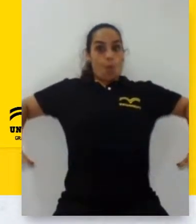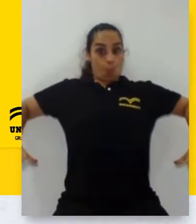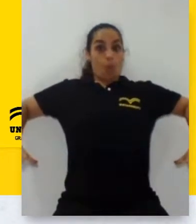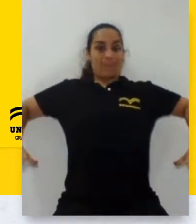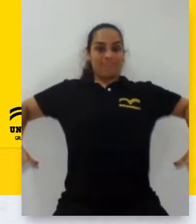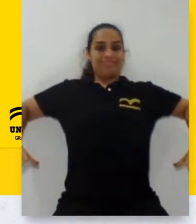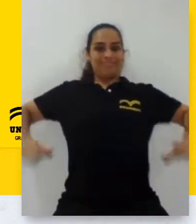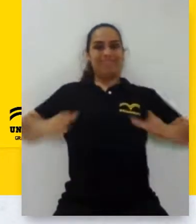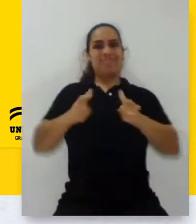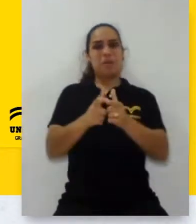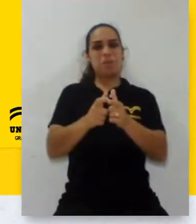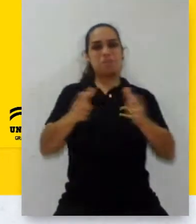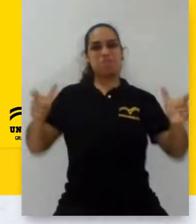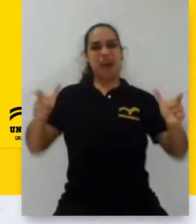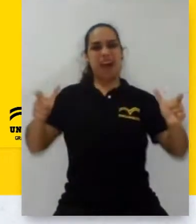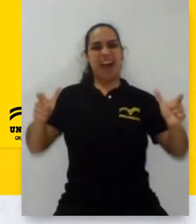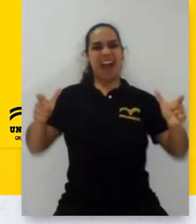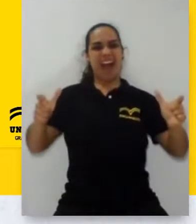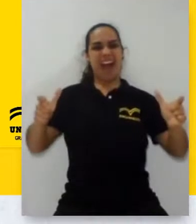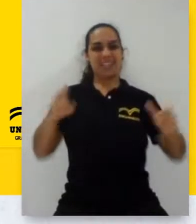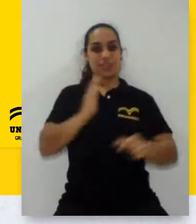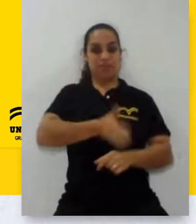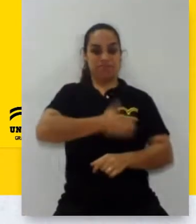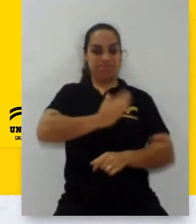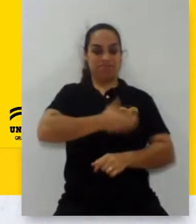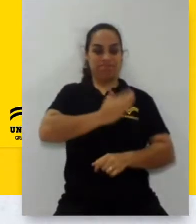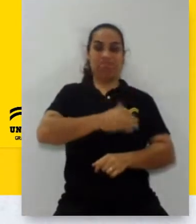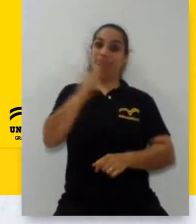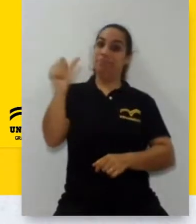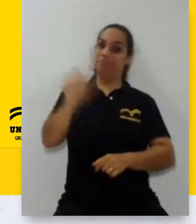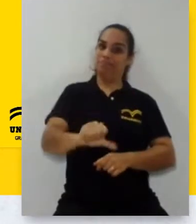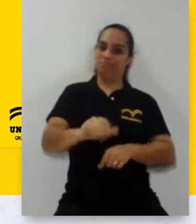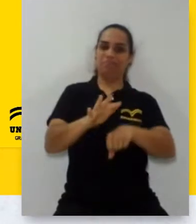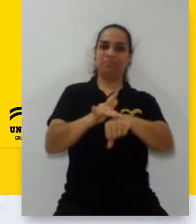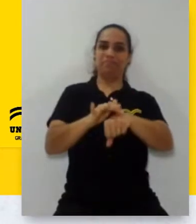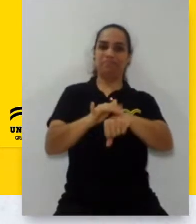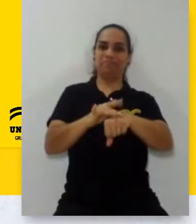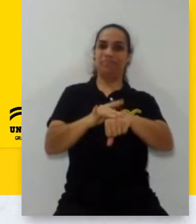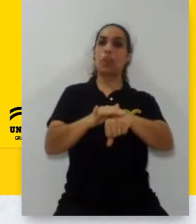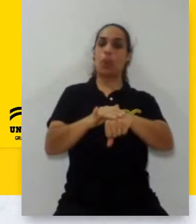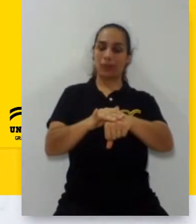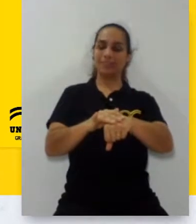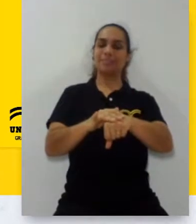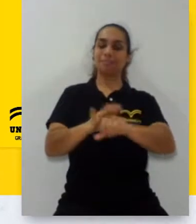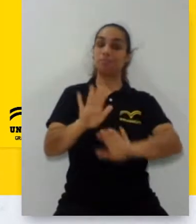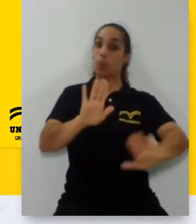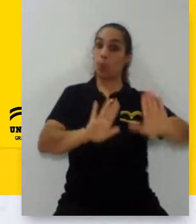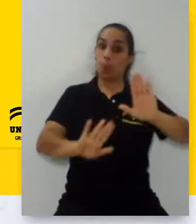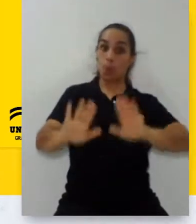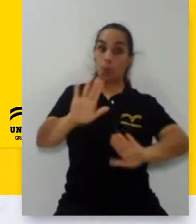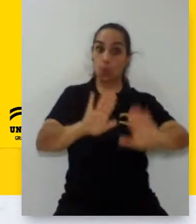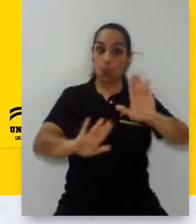nós temos que ter esse cuidado com a composição corporal. Vou seguir em frente aqui, tá?